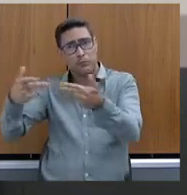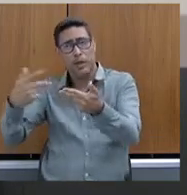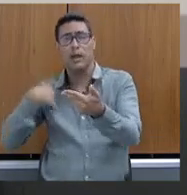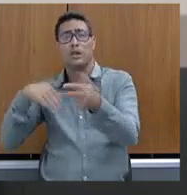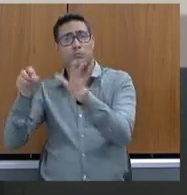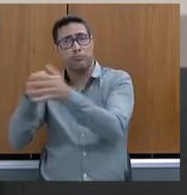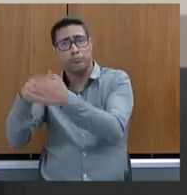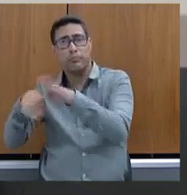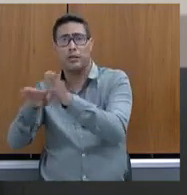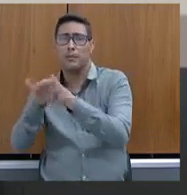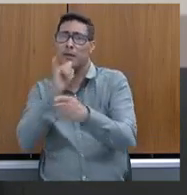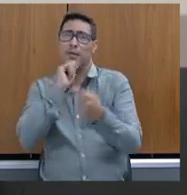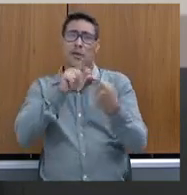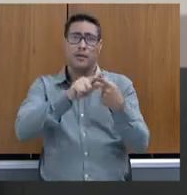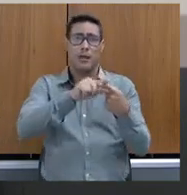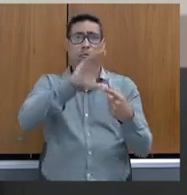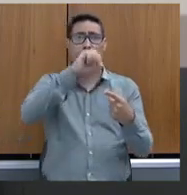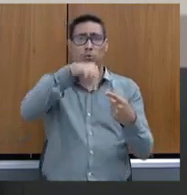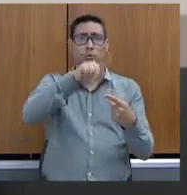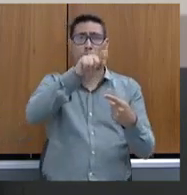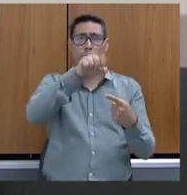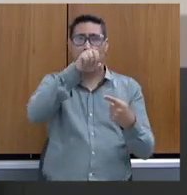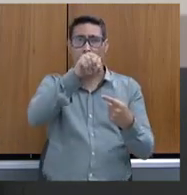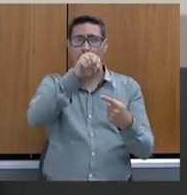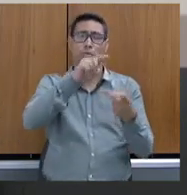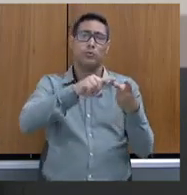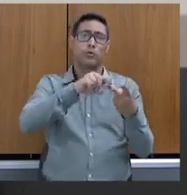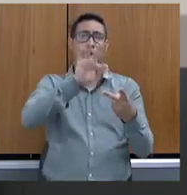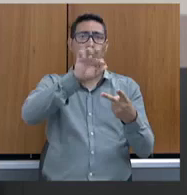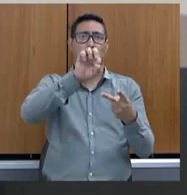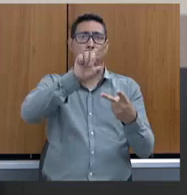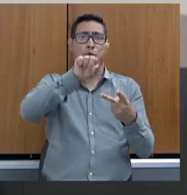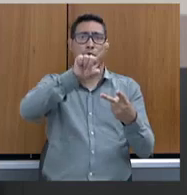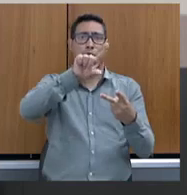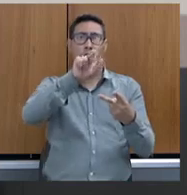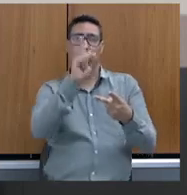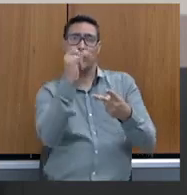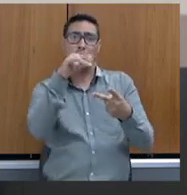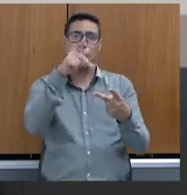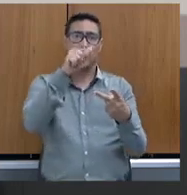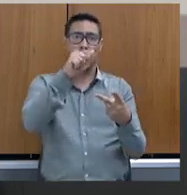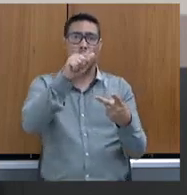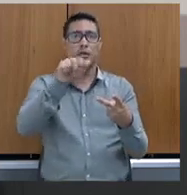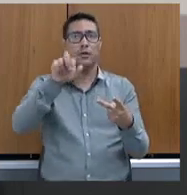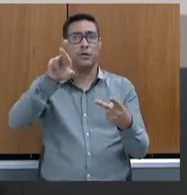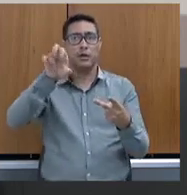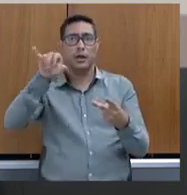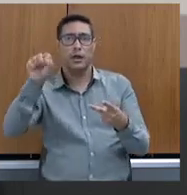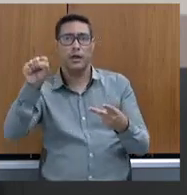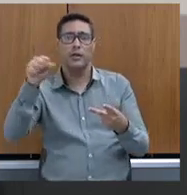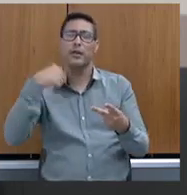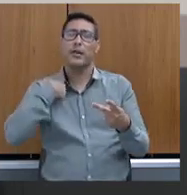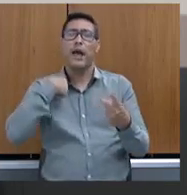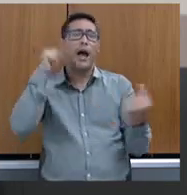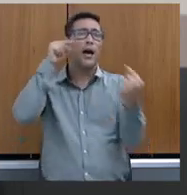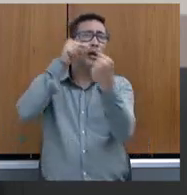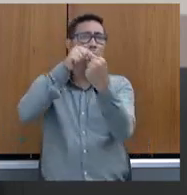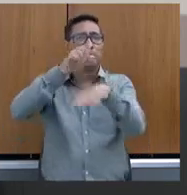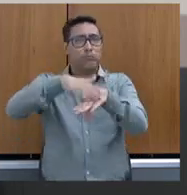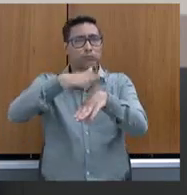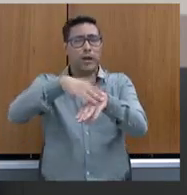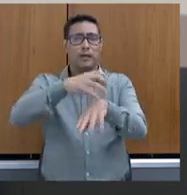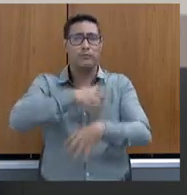reis o Congado as violas juntamente com os edifícios Nós criamos um sentido maior de pertencimento da